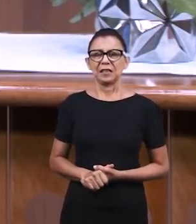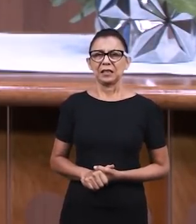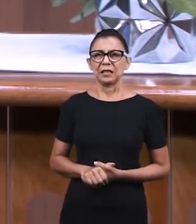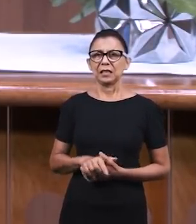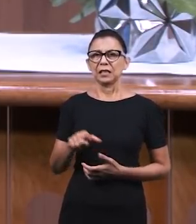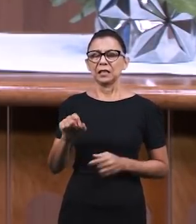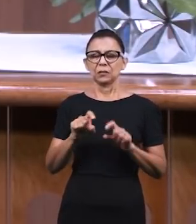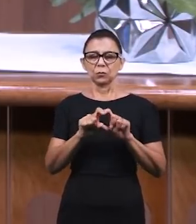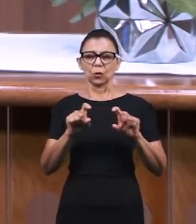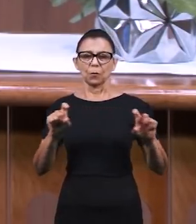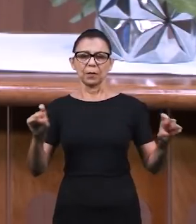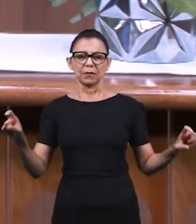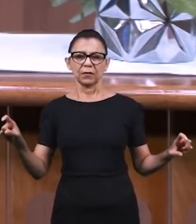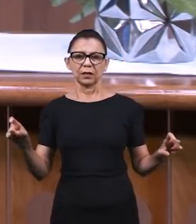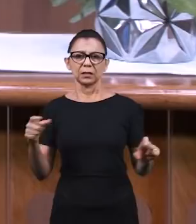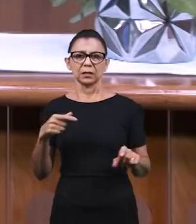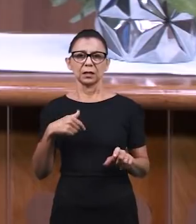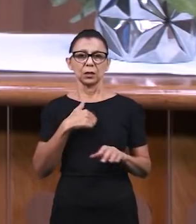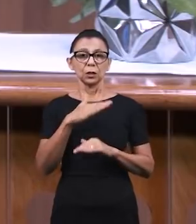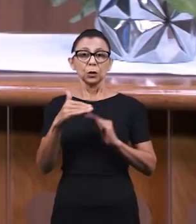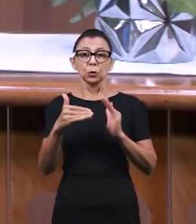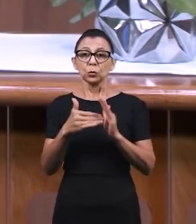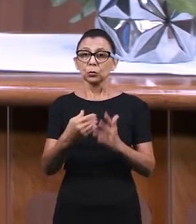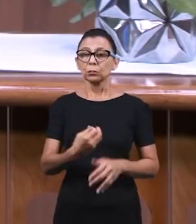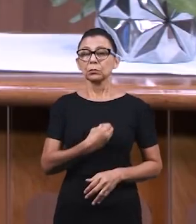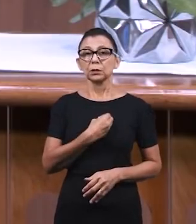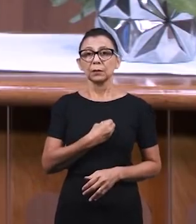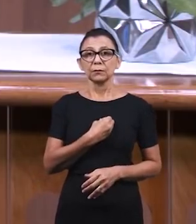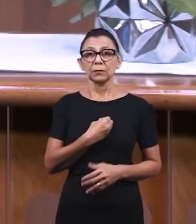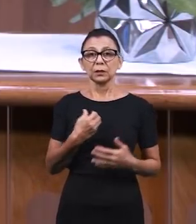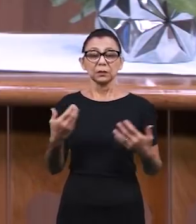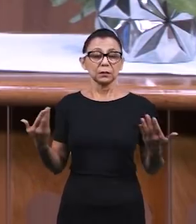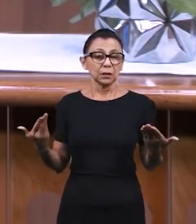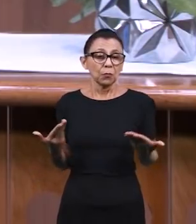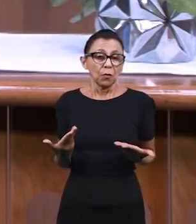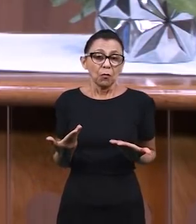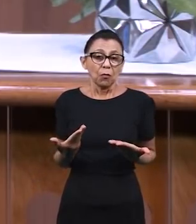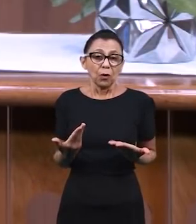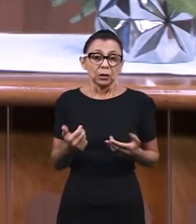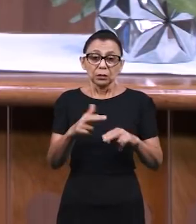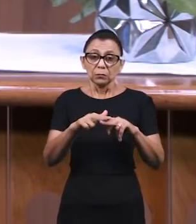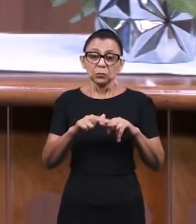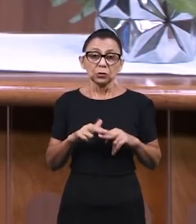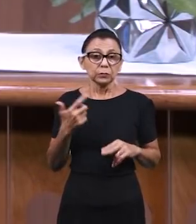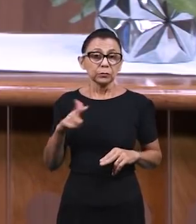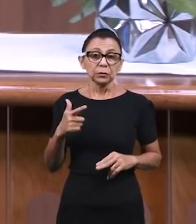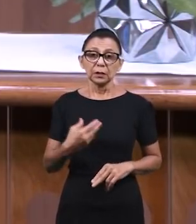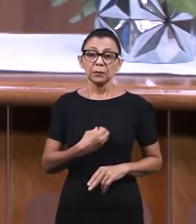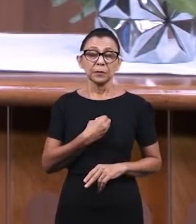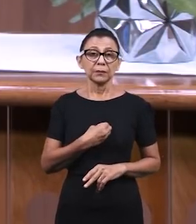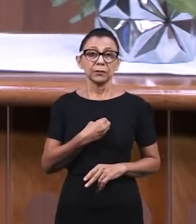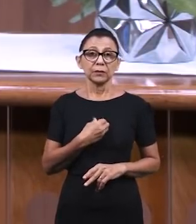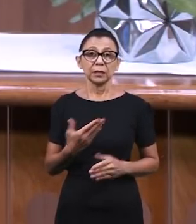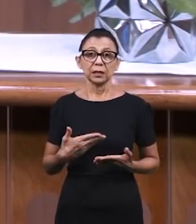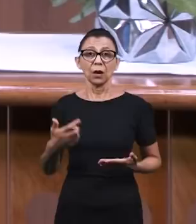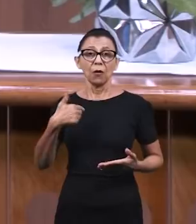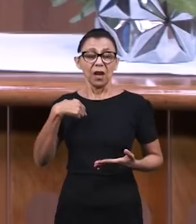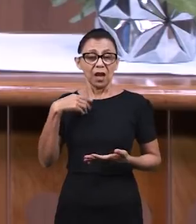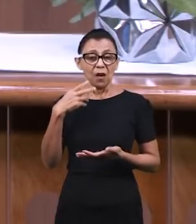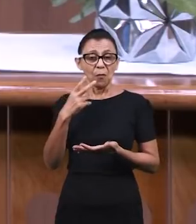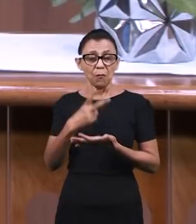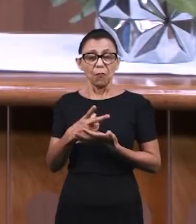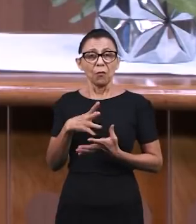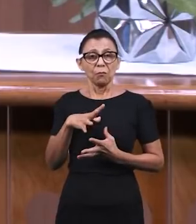participei de tudo na vida e a vida continua sem sentido para mim e por isso eu acabo com ela. Era o que isso? Falta